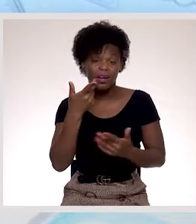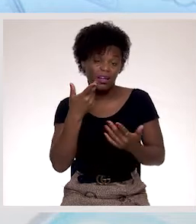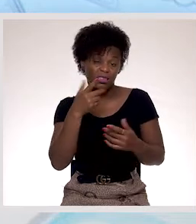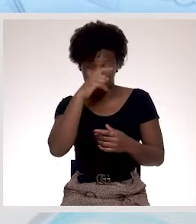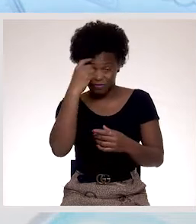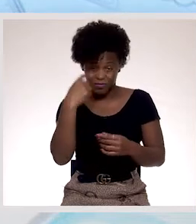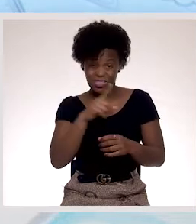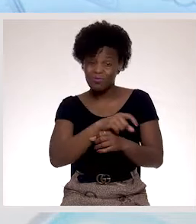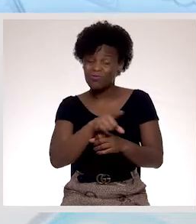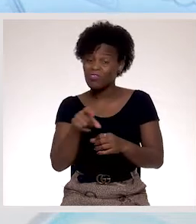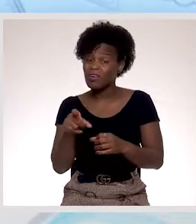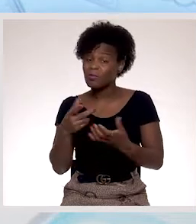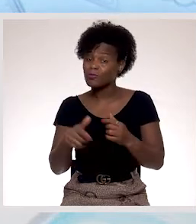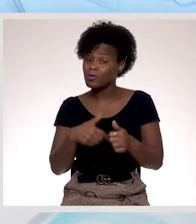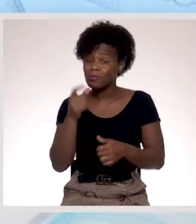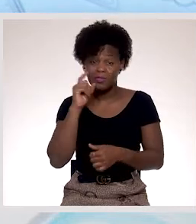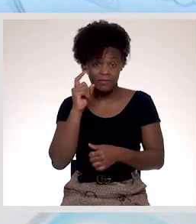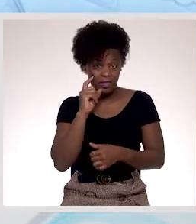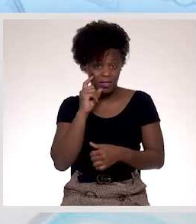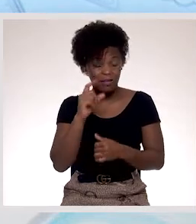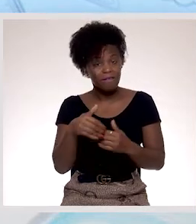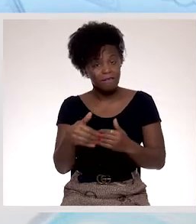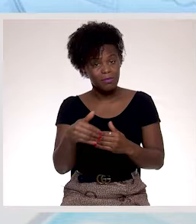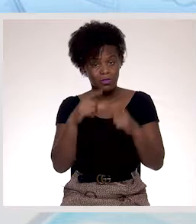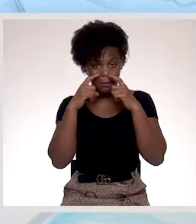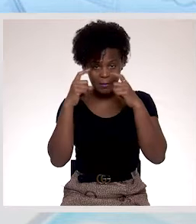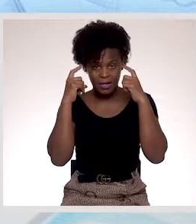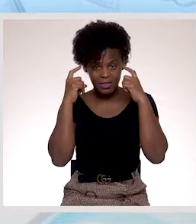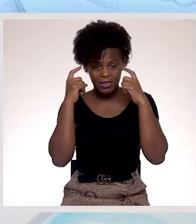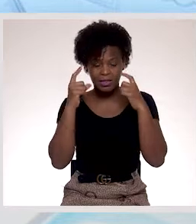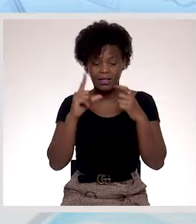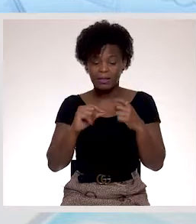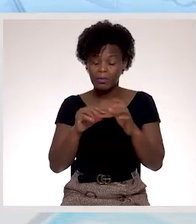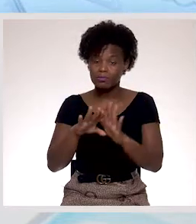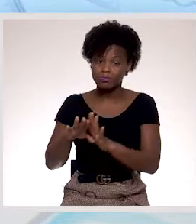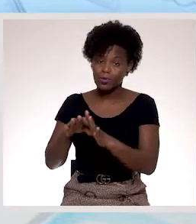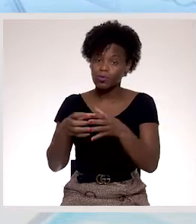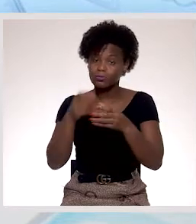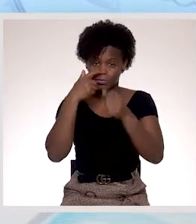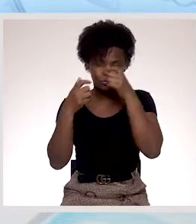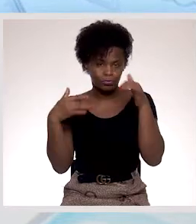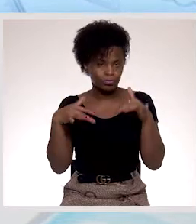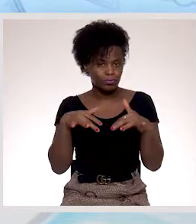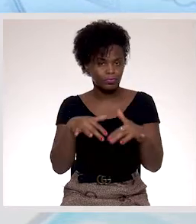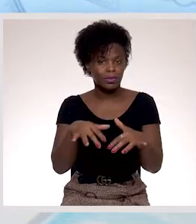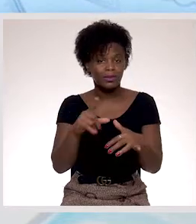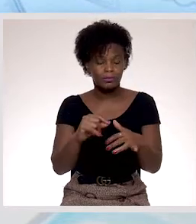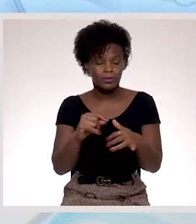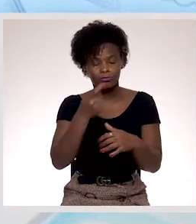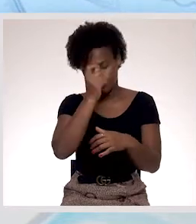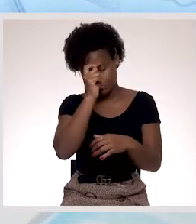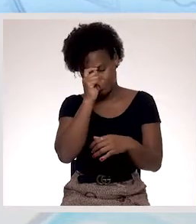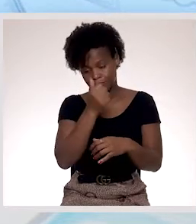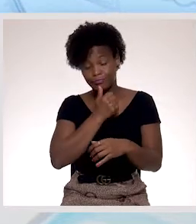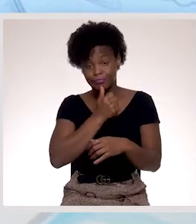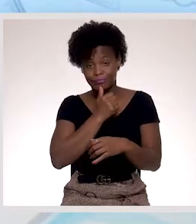Covid-19. O melhor é apostar na prevenção. Então, vamos usar máscaras, evitar aglomerações e seguir